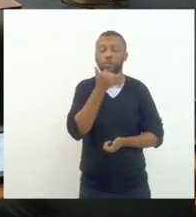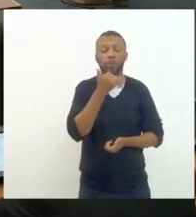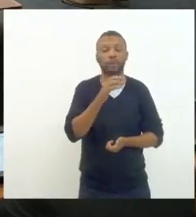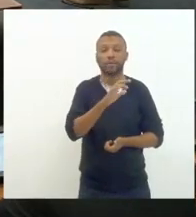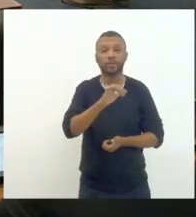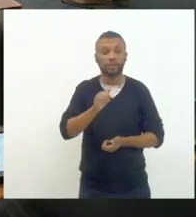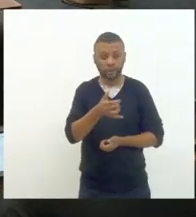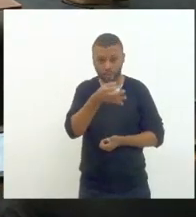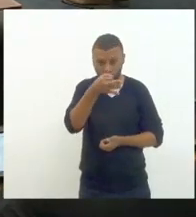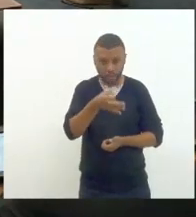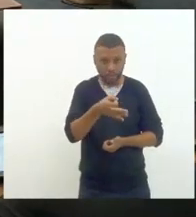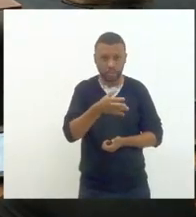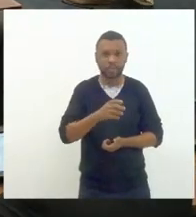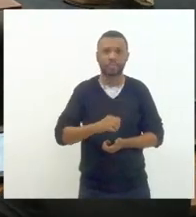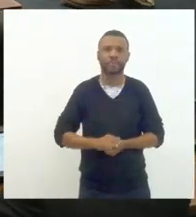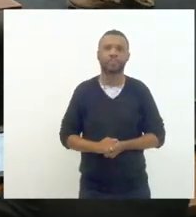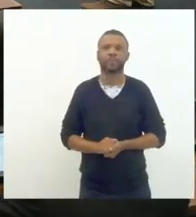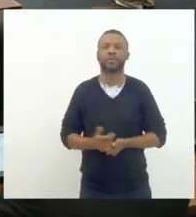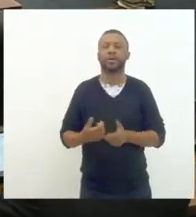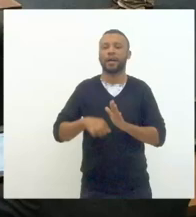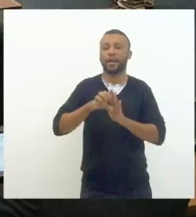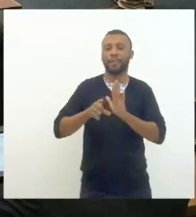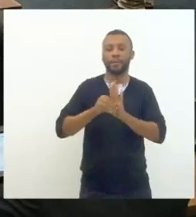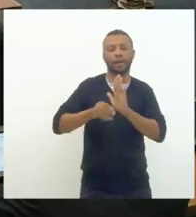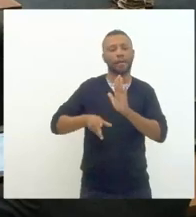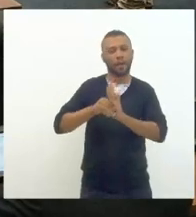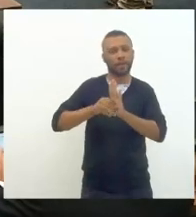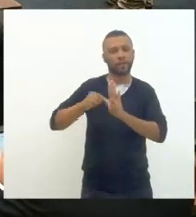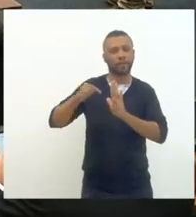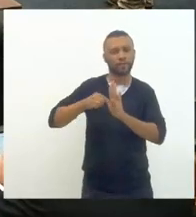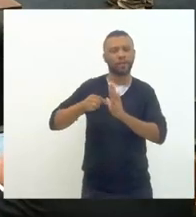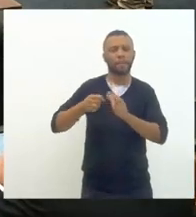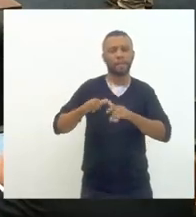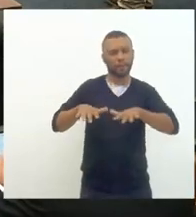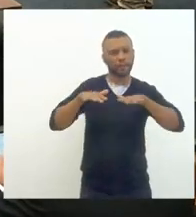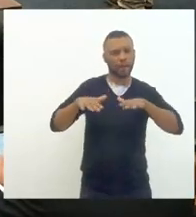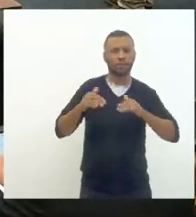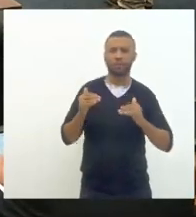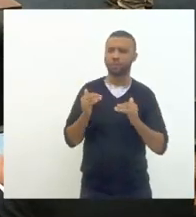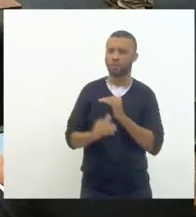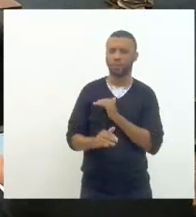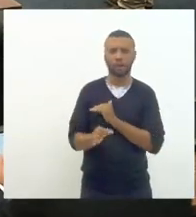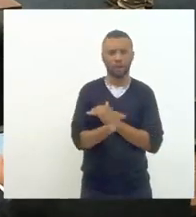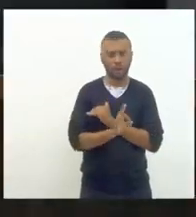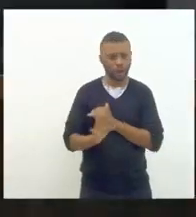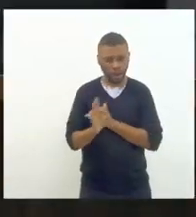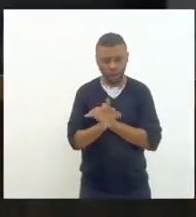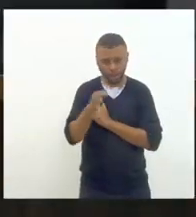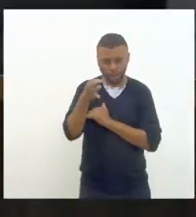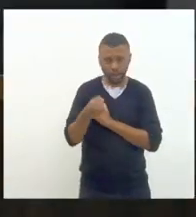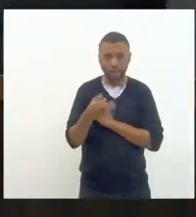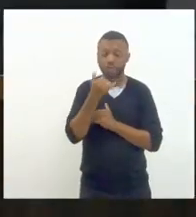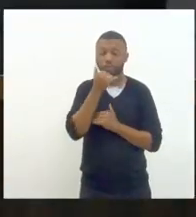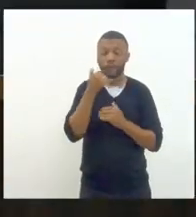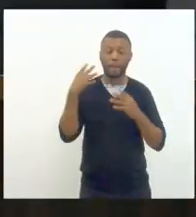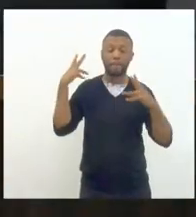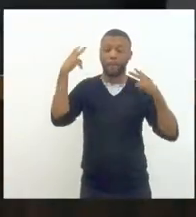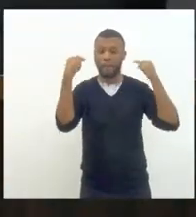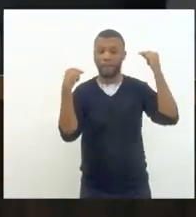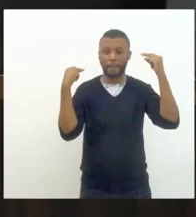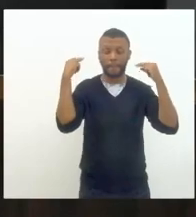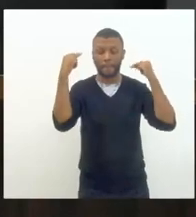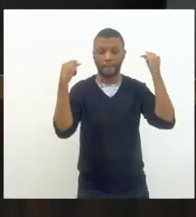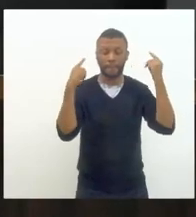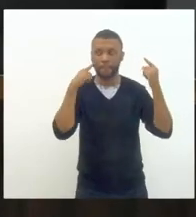Justiça. As emendas de plenário foram contrárias, é isso? Perdão. É porque aqui, ó, é